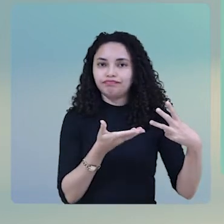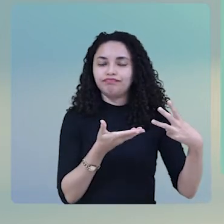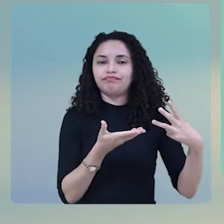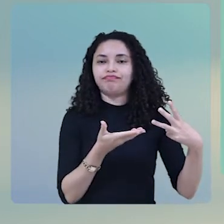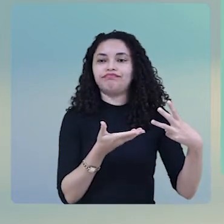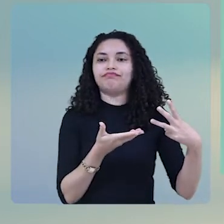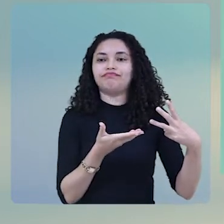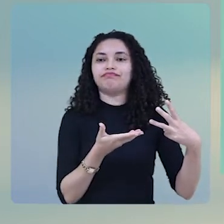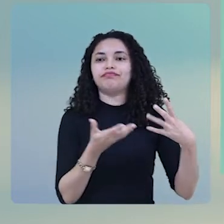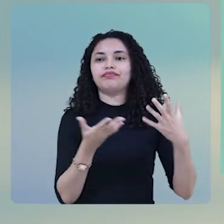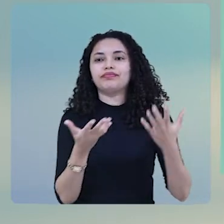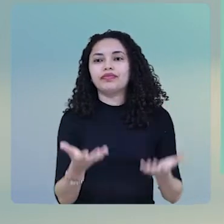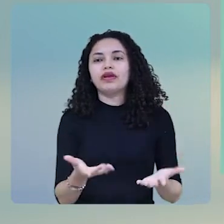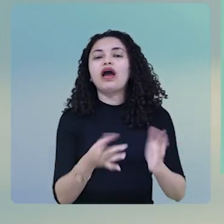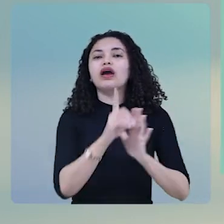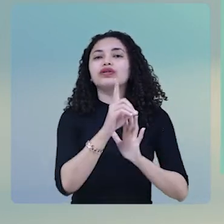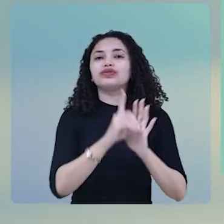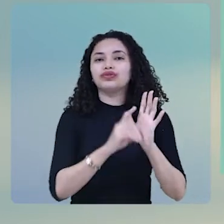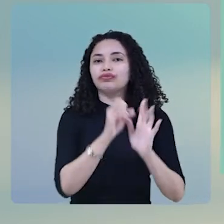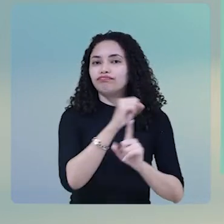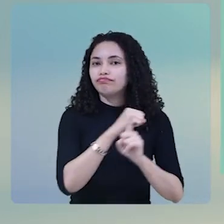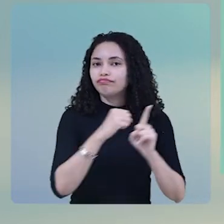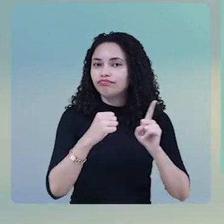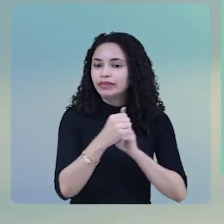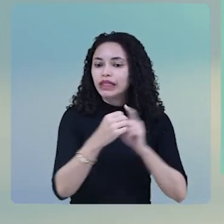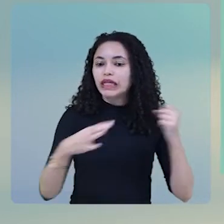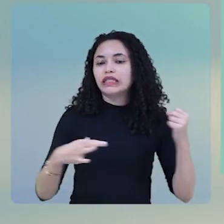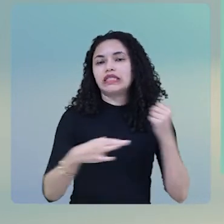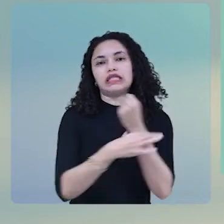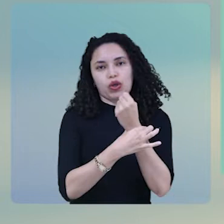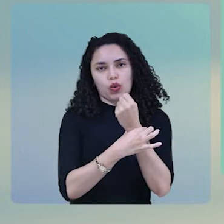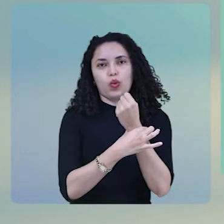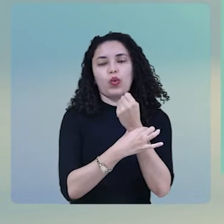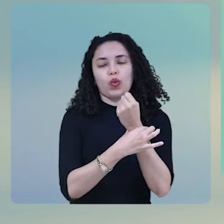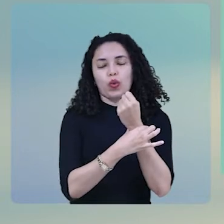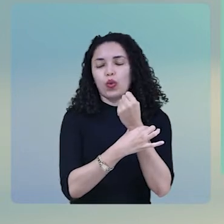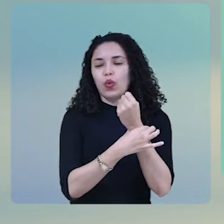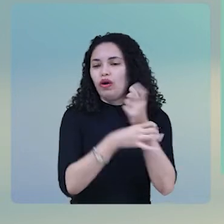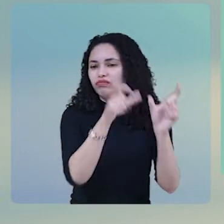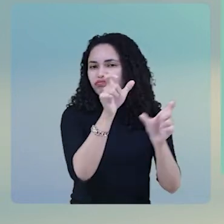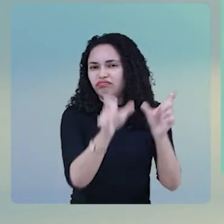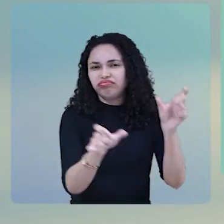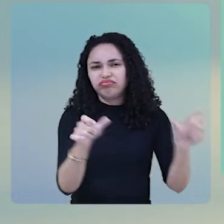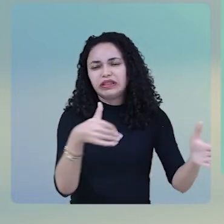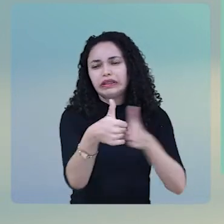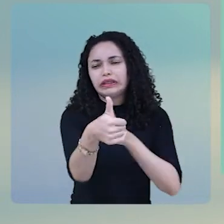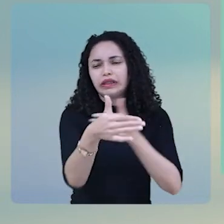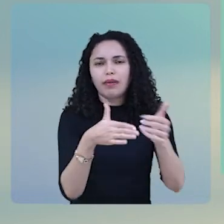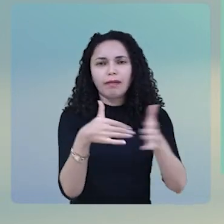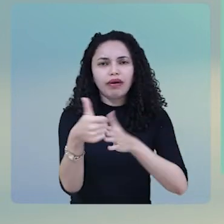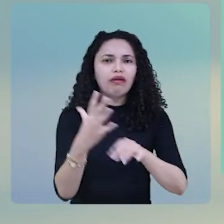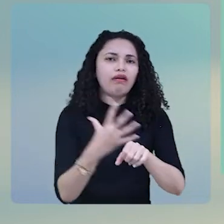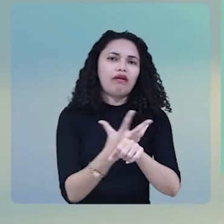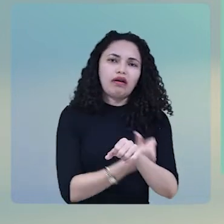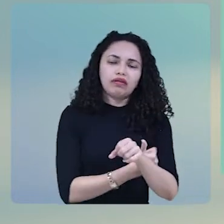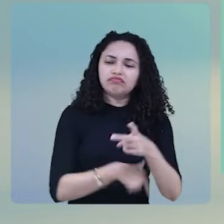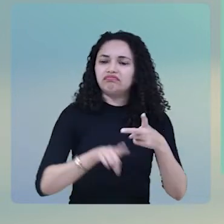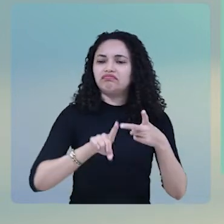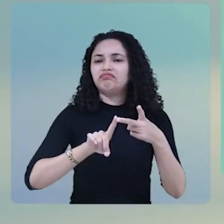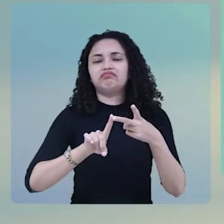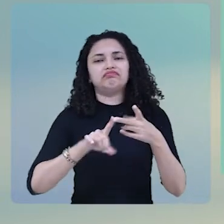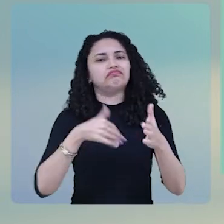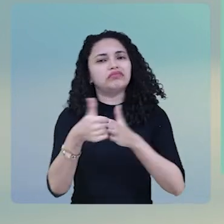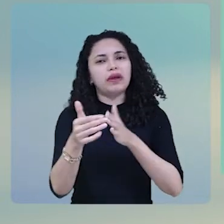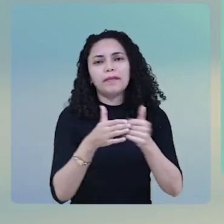social inerente à condição de cidadania que deve ser assegurado sem distinção de raça, de cor,